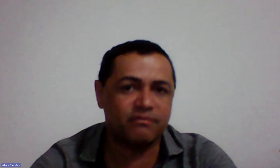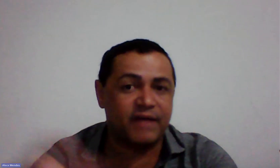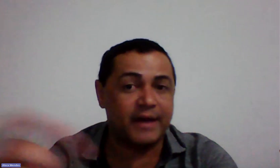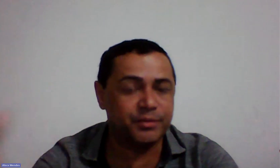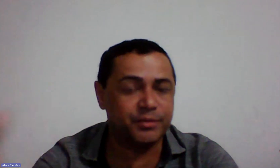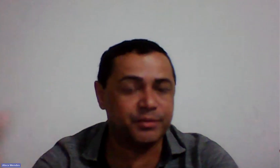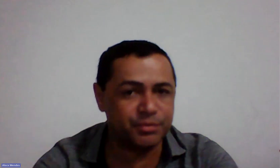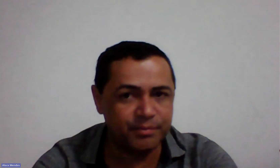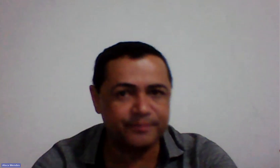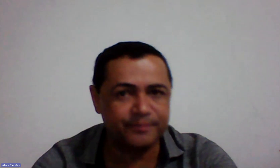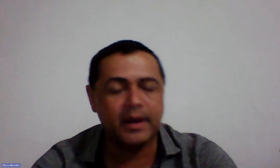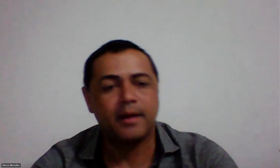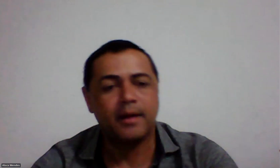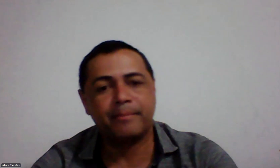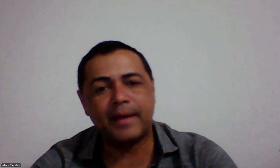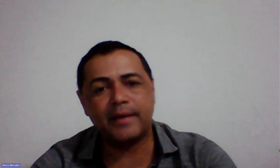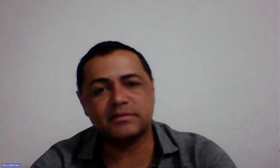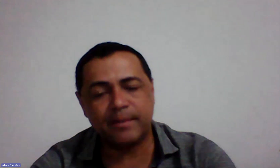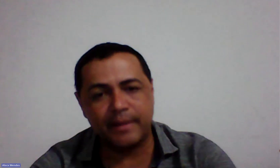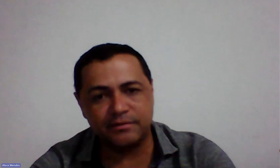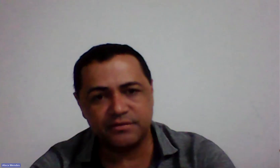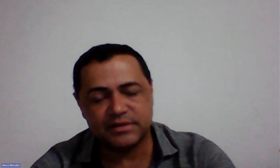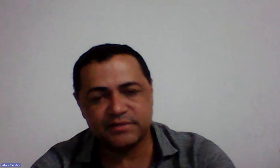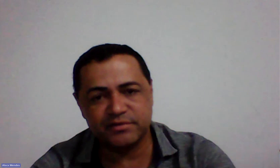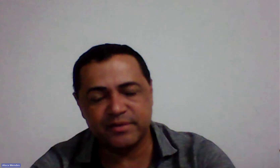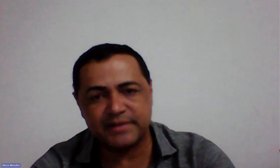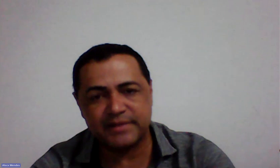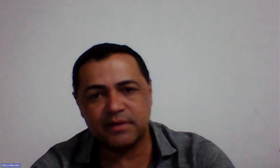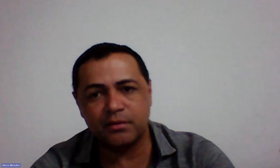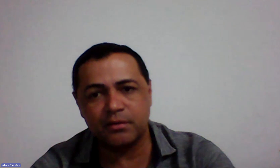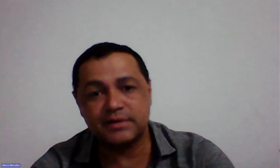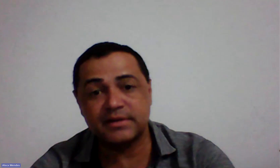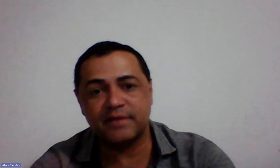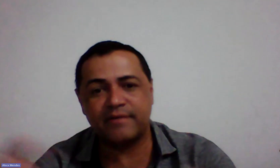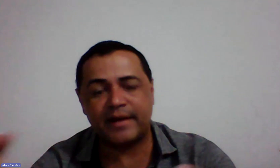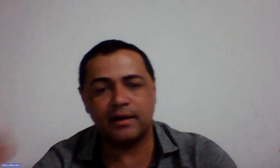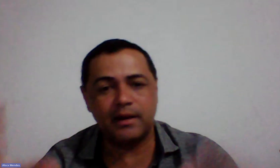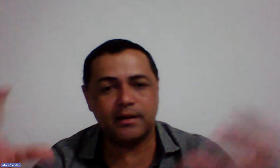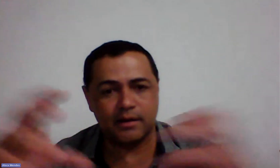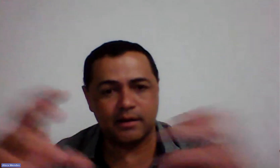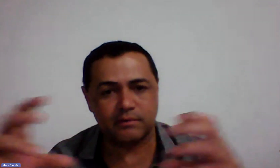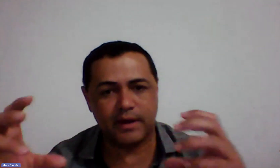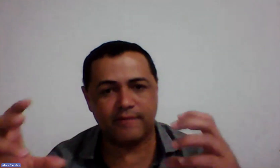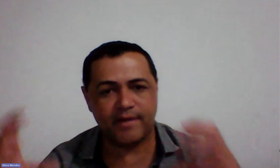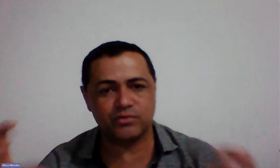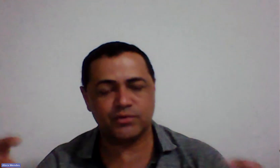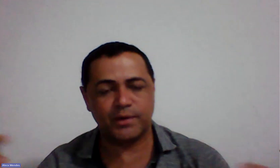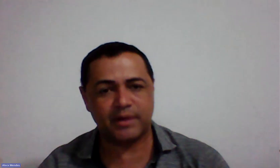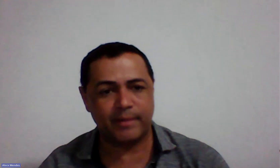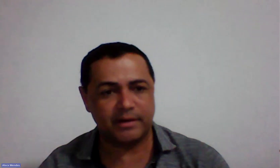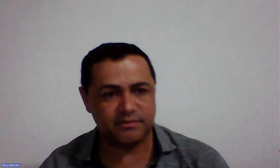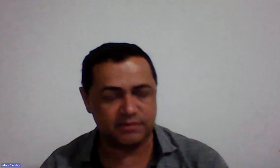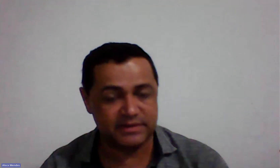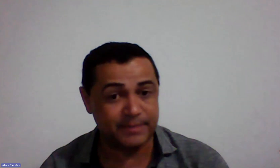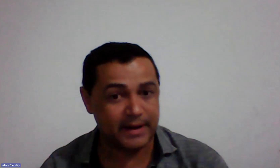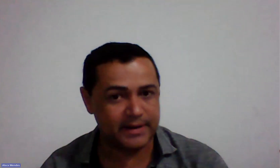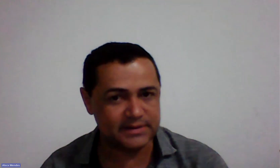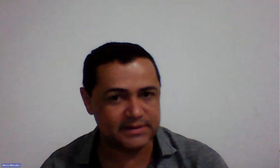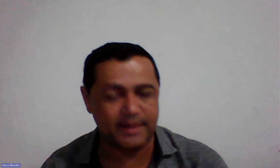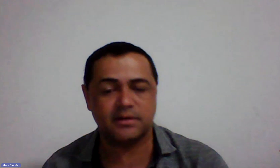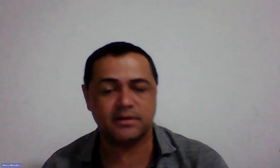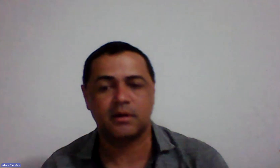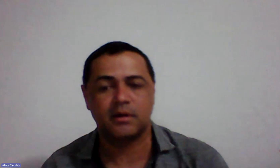tiver pago, vai no YouTube, pega os trabalhos de vocês dos semestres anteriores e vai linkando, né? Vai construindo o trabalho de